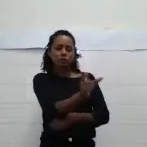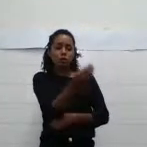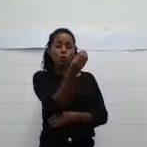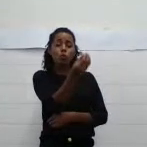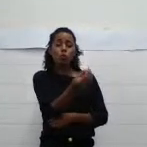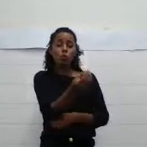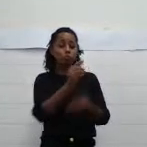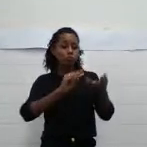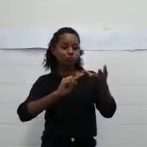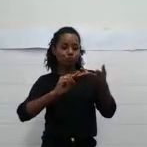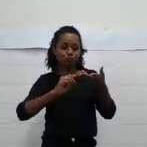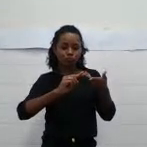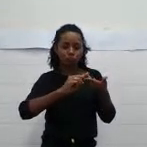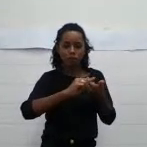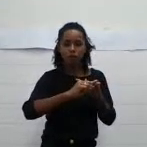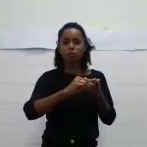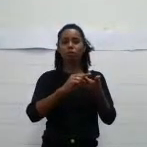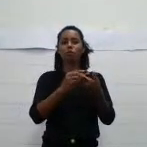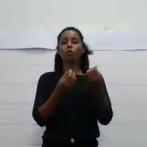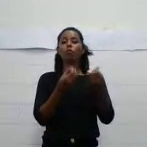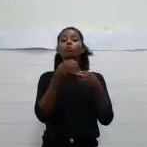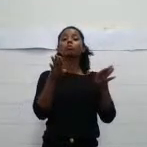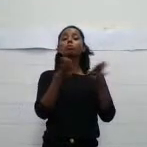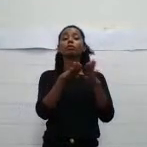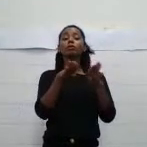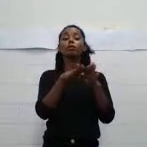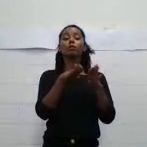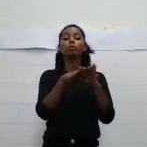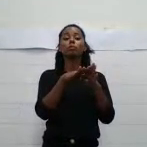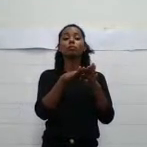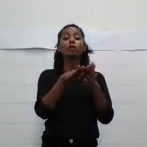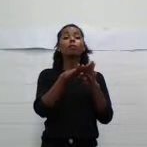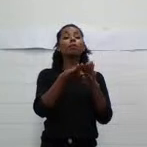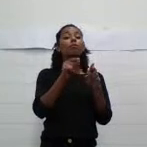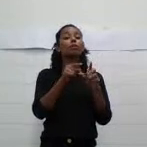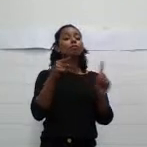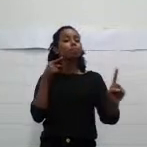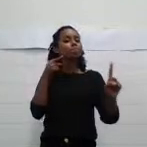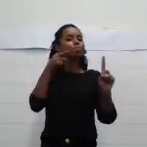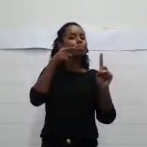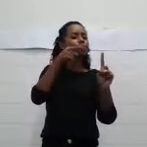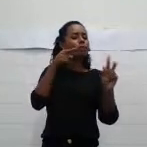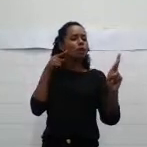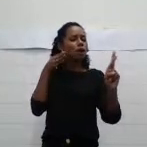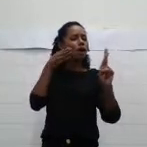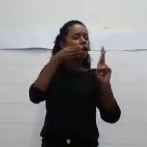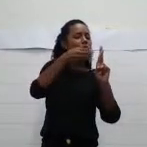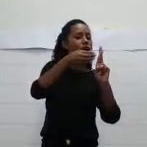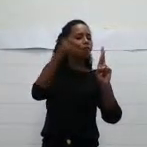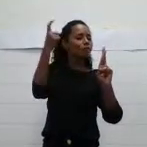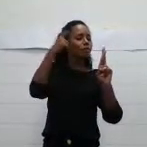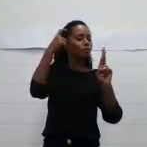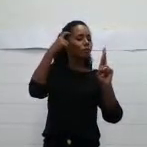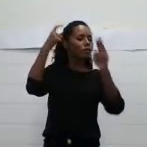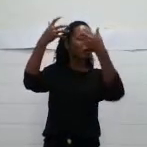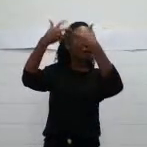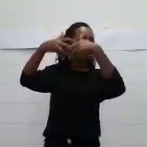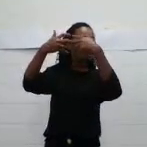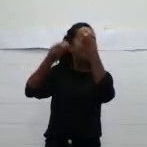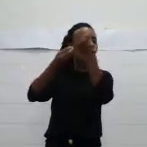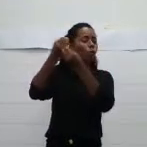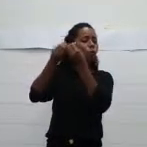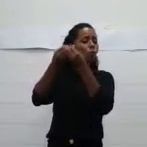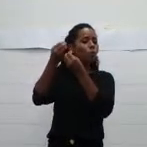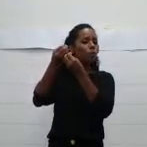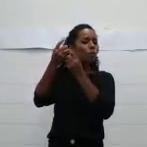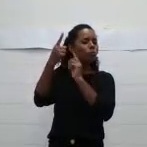dimensões com também referência ao seu intelecto, a maneira como pensa, a maneira como produz e a maneira como